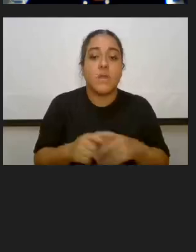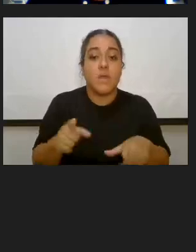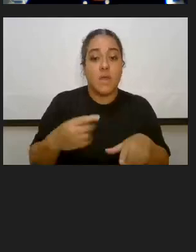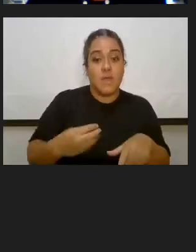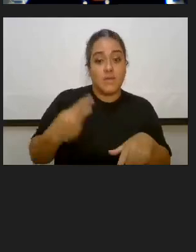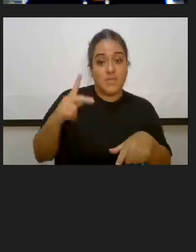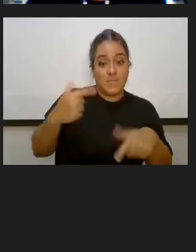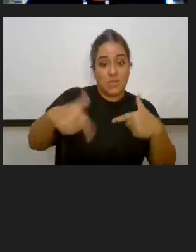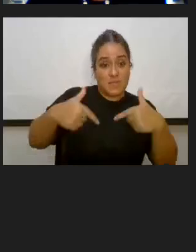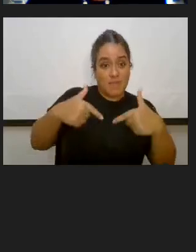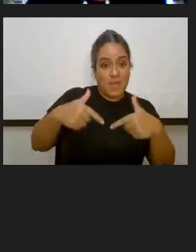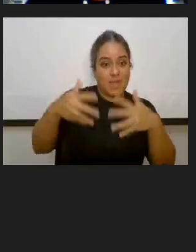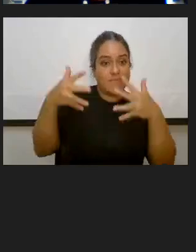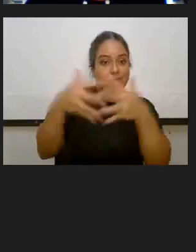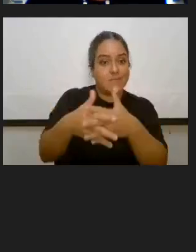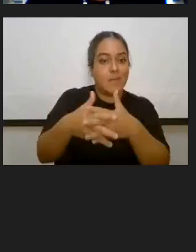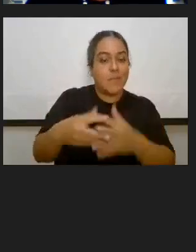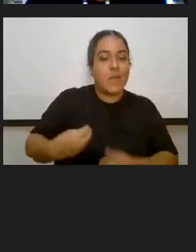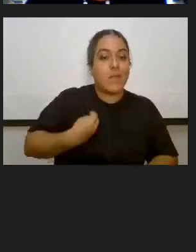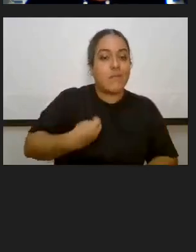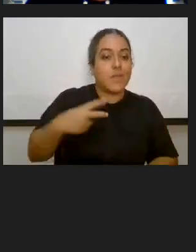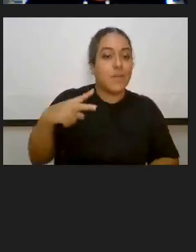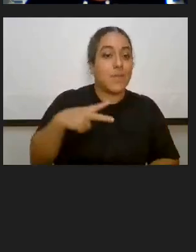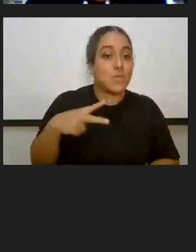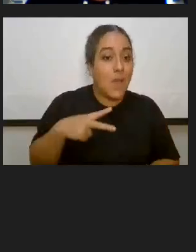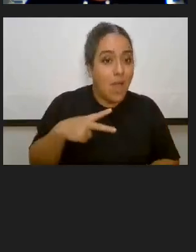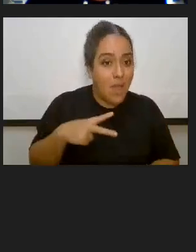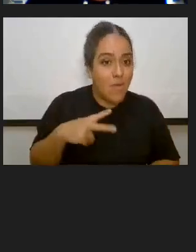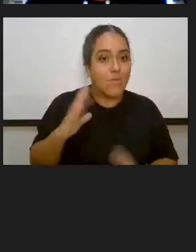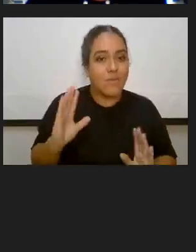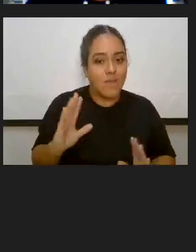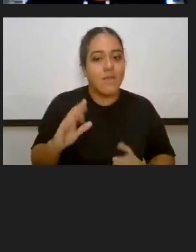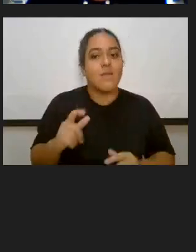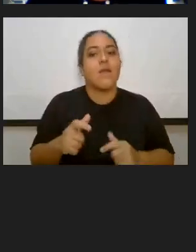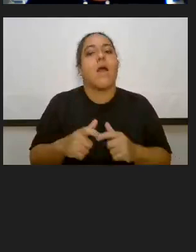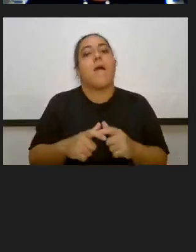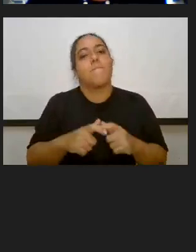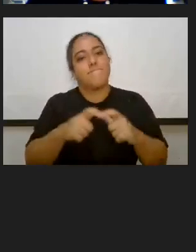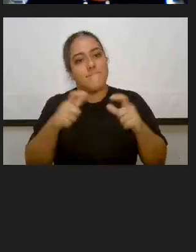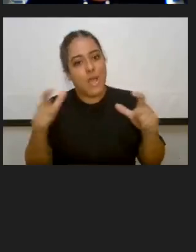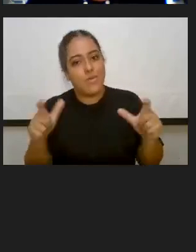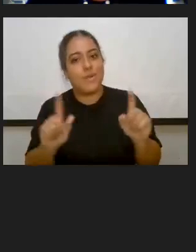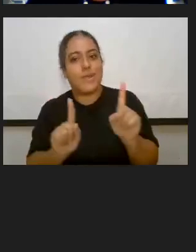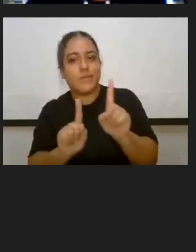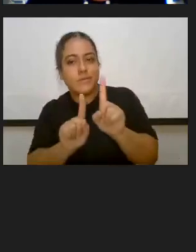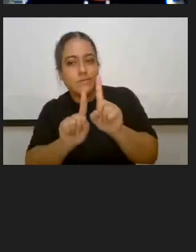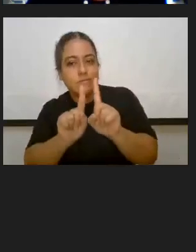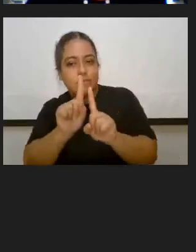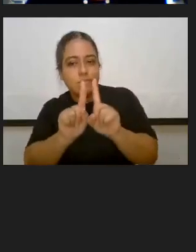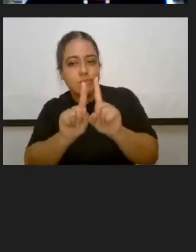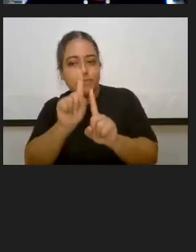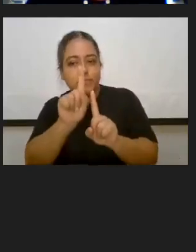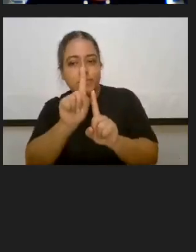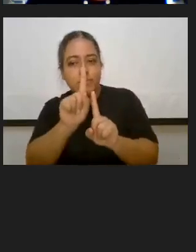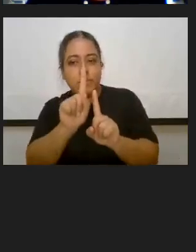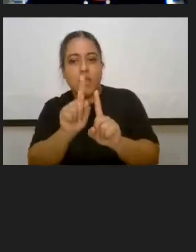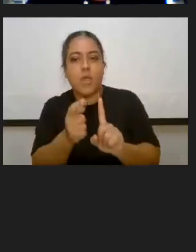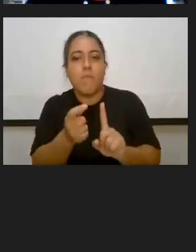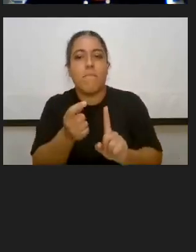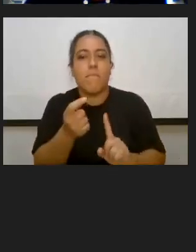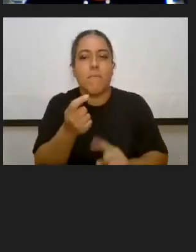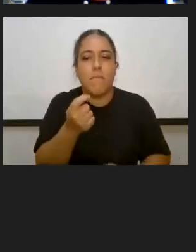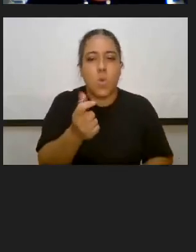sua vida pessoal maior parte do tempo, mas com um destaque aqui, o muito